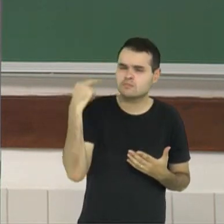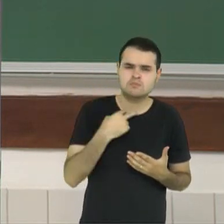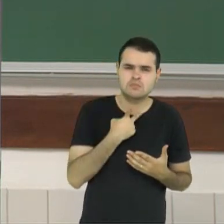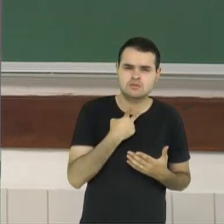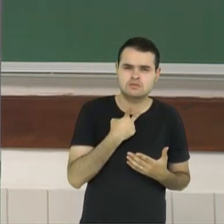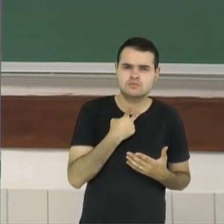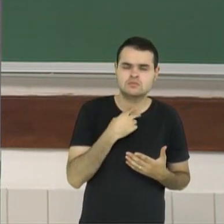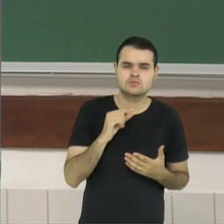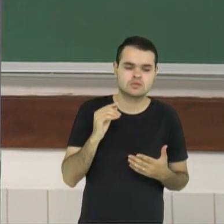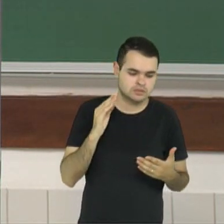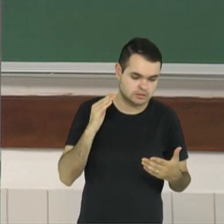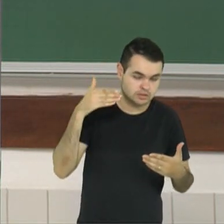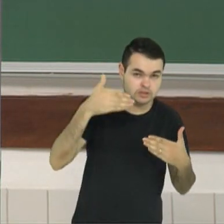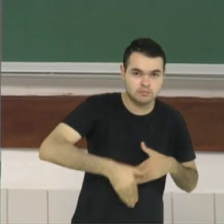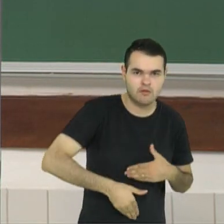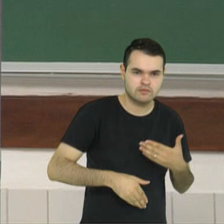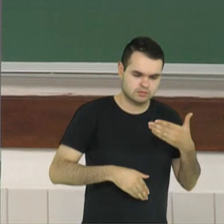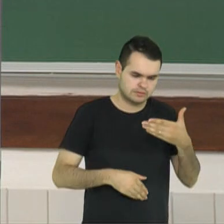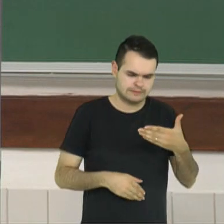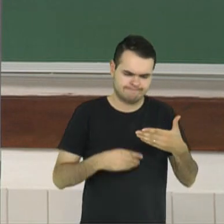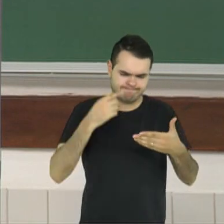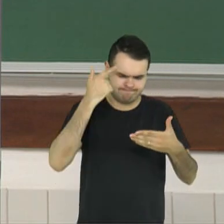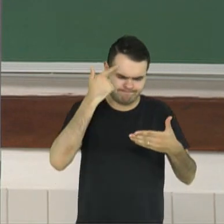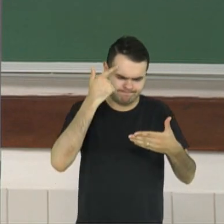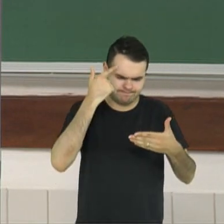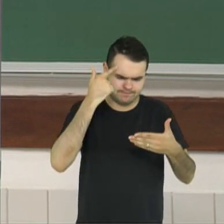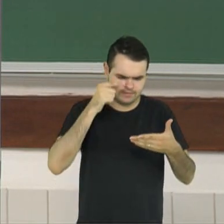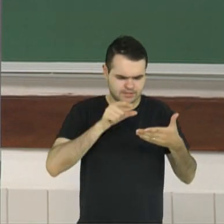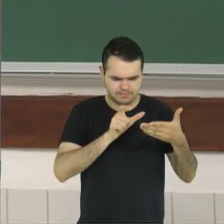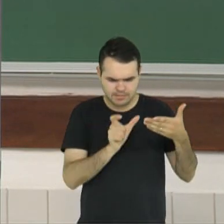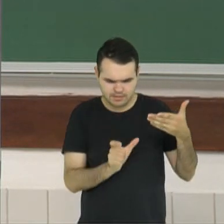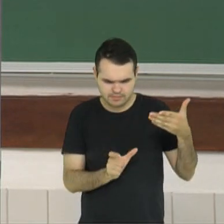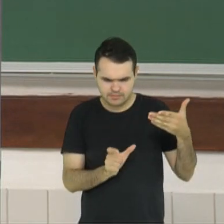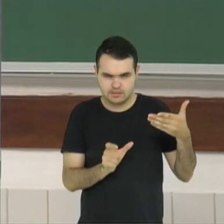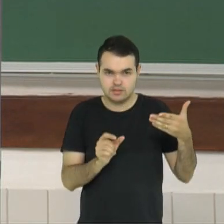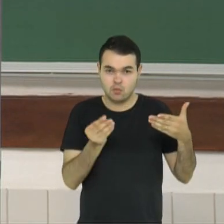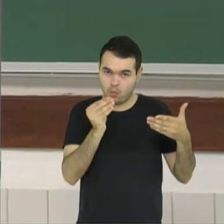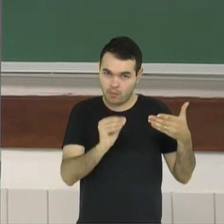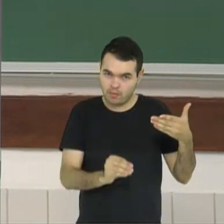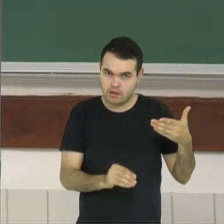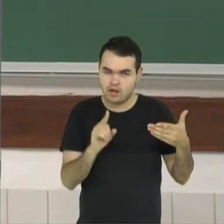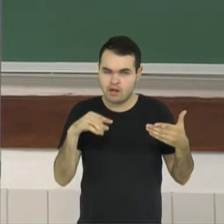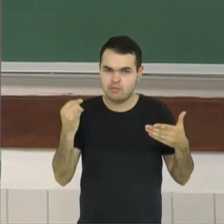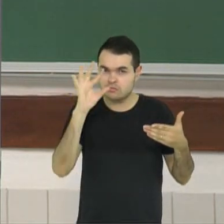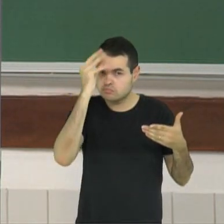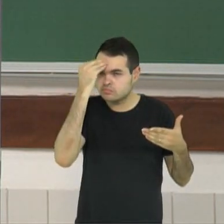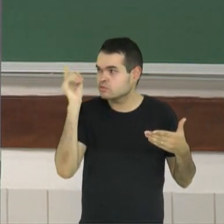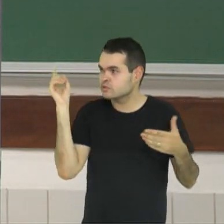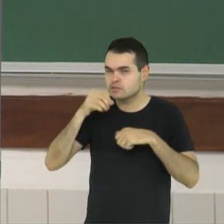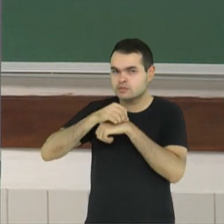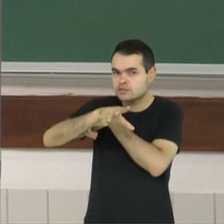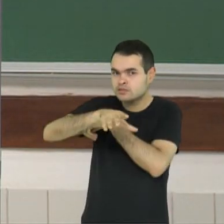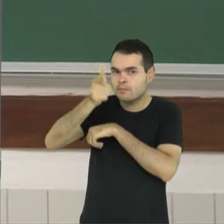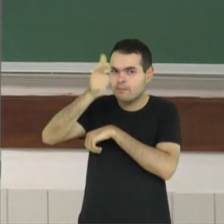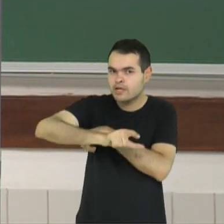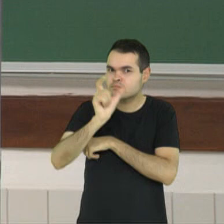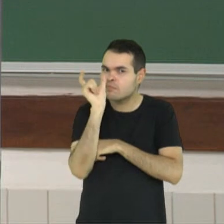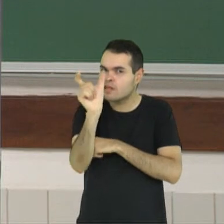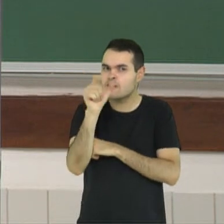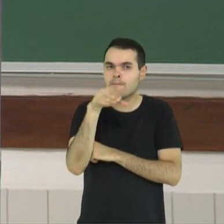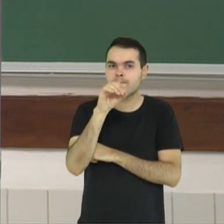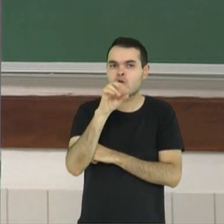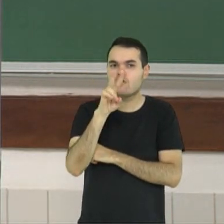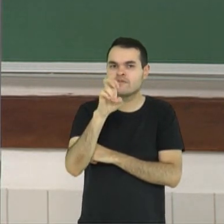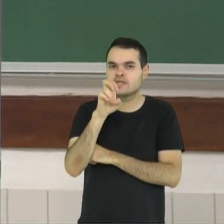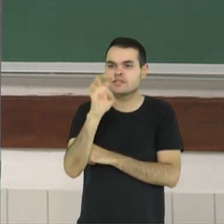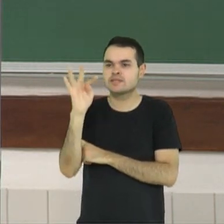mais importante, chegou na prova, se lembra de cabeça as palavrinhas, escreve no canto as palavrinhas para você não esquecer. Isso é muito importante. Então, vou dar mais uma palavra para você. Move-te.